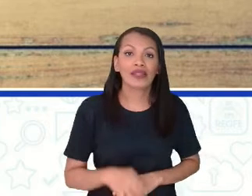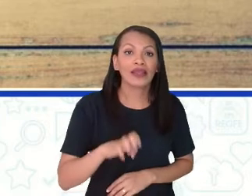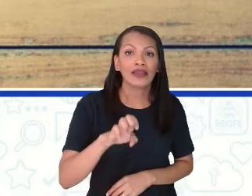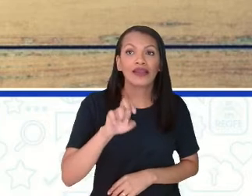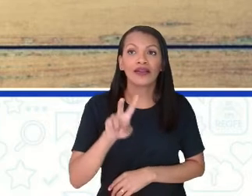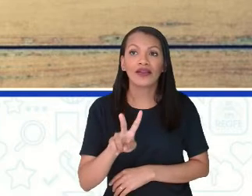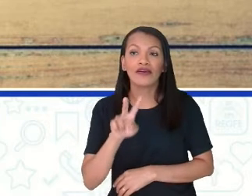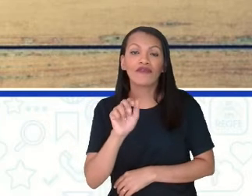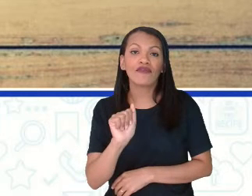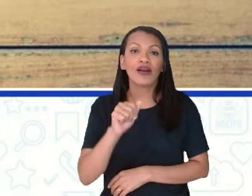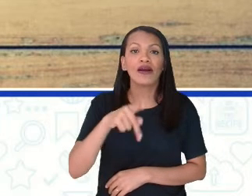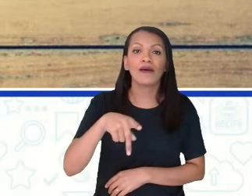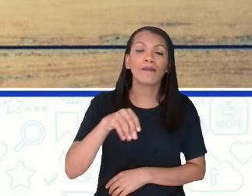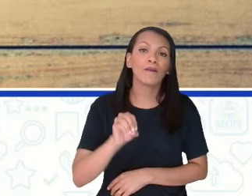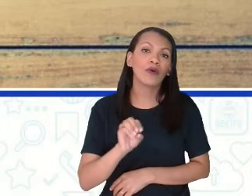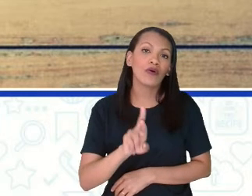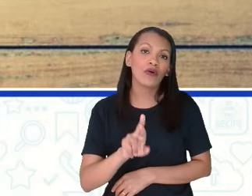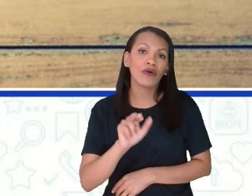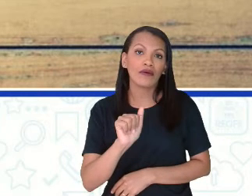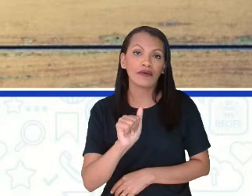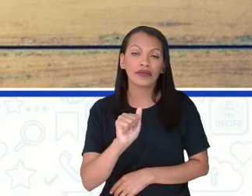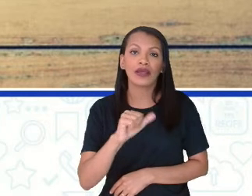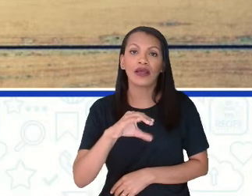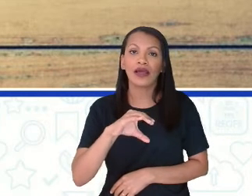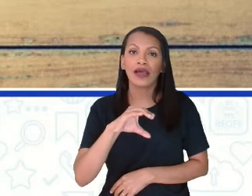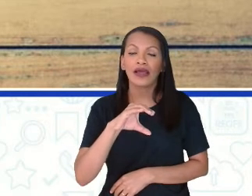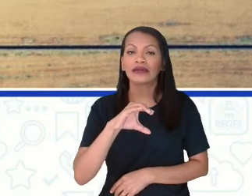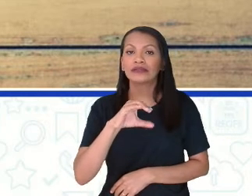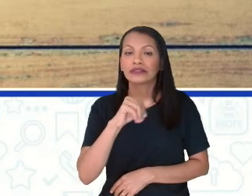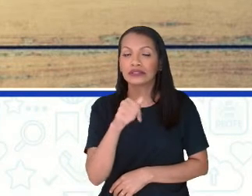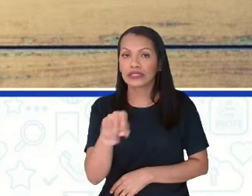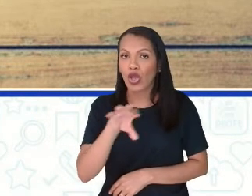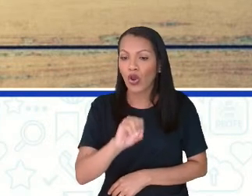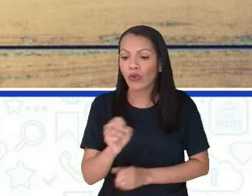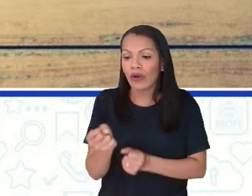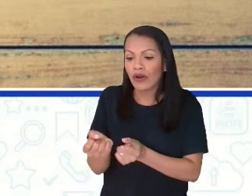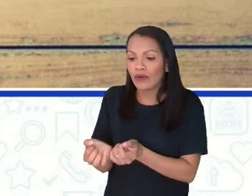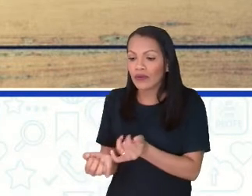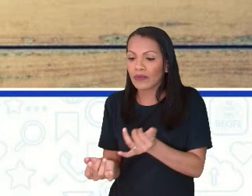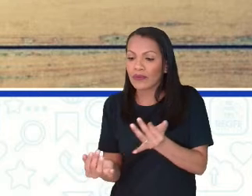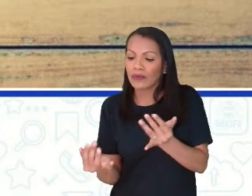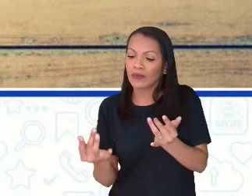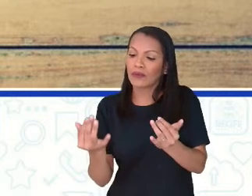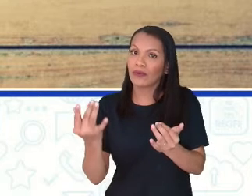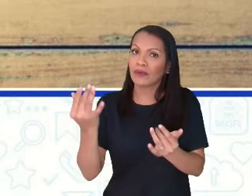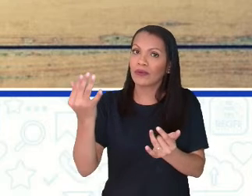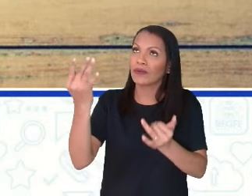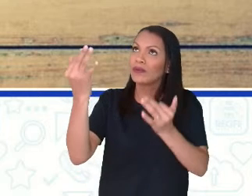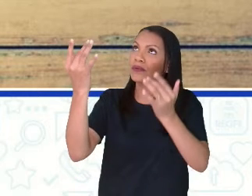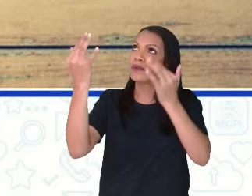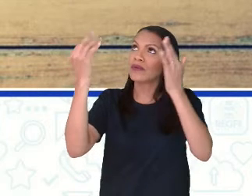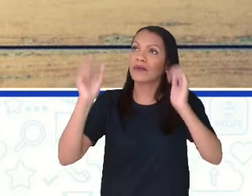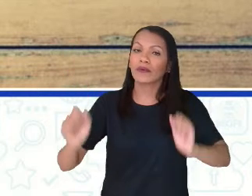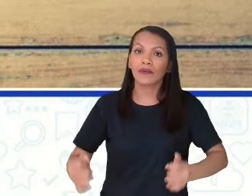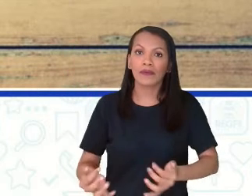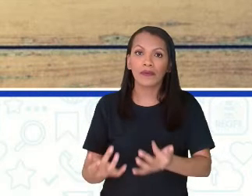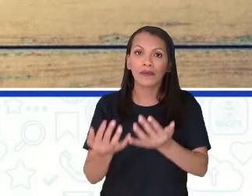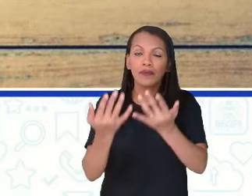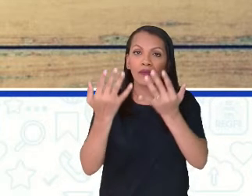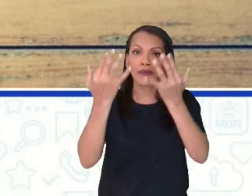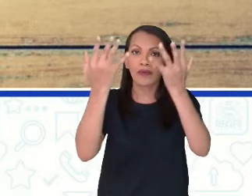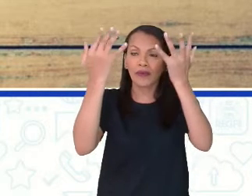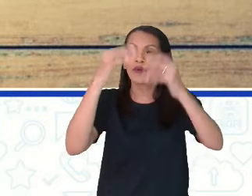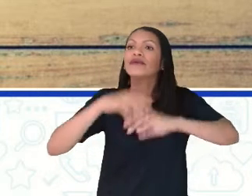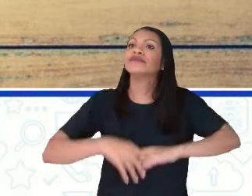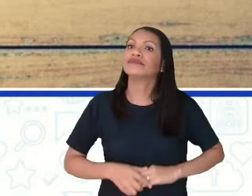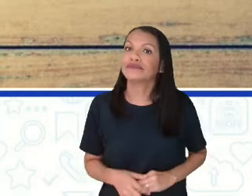A evaporação consiste em aquecer a mistura de sólido dissolvido em um líquido,